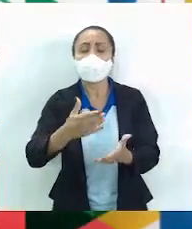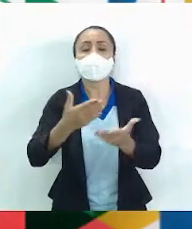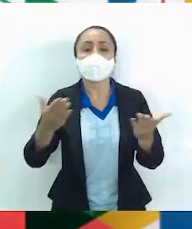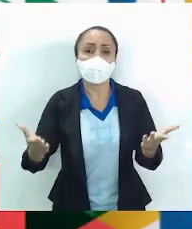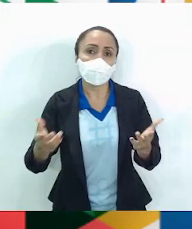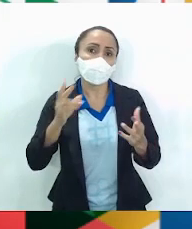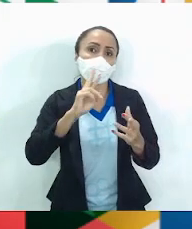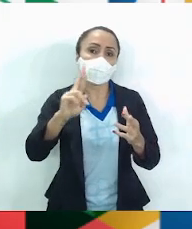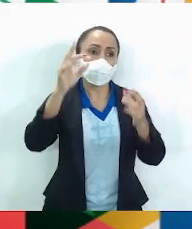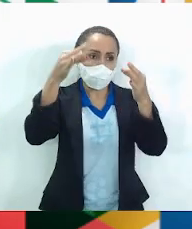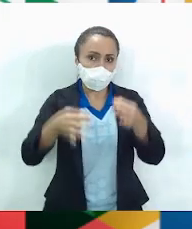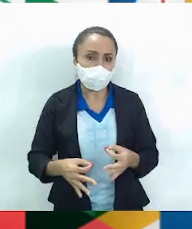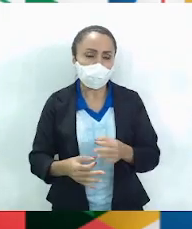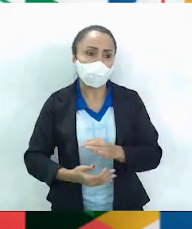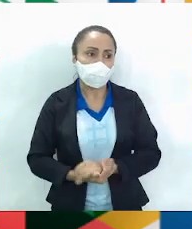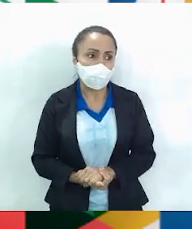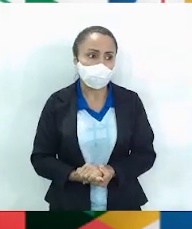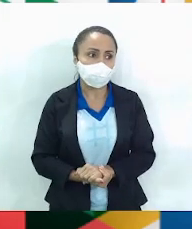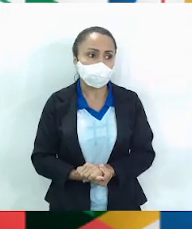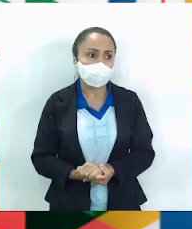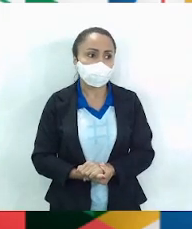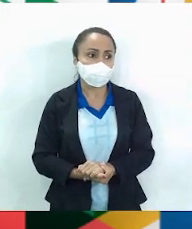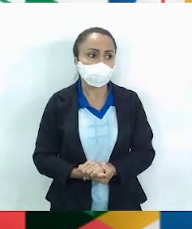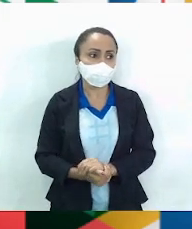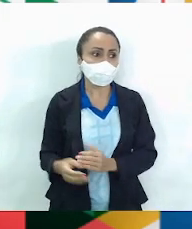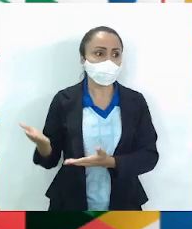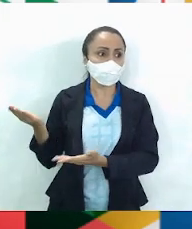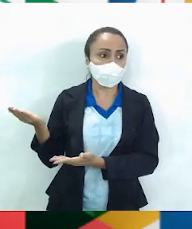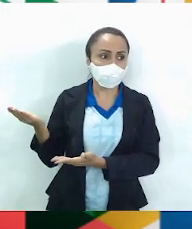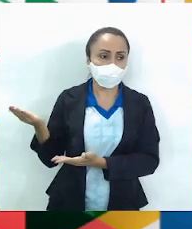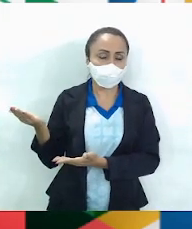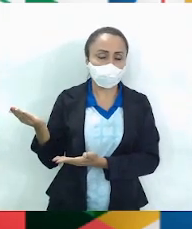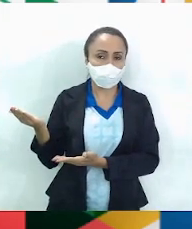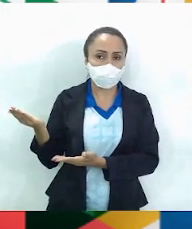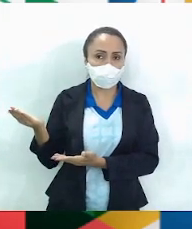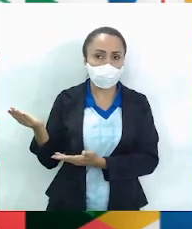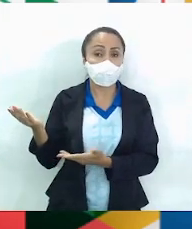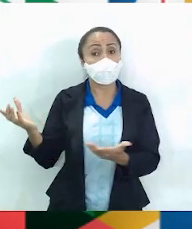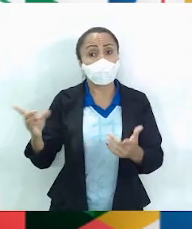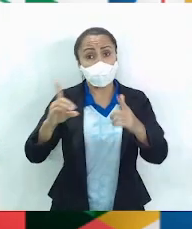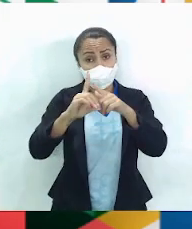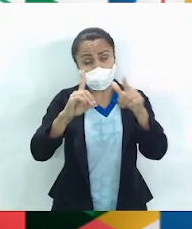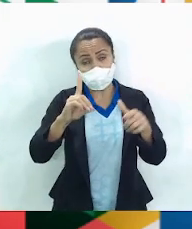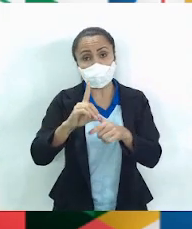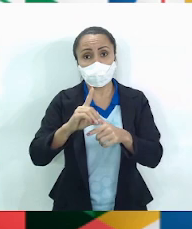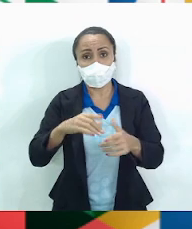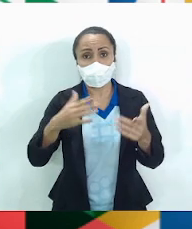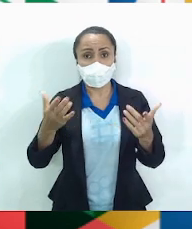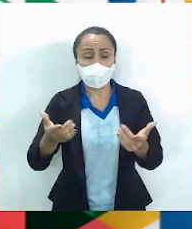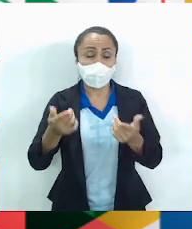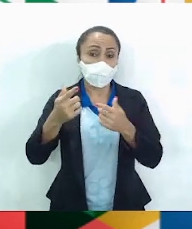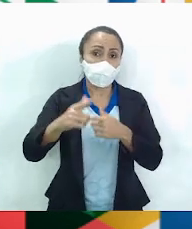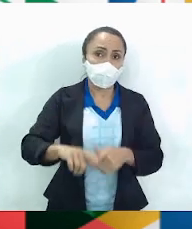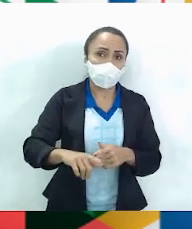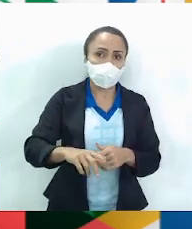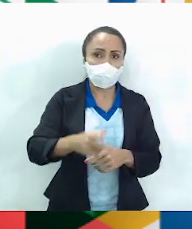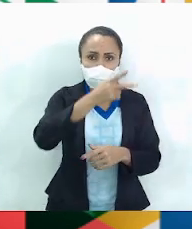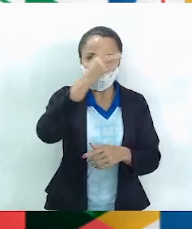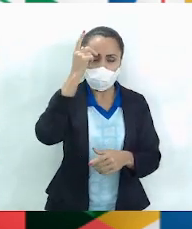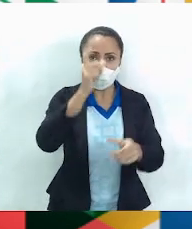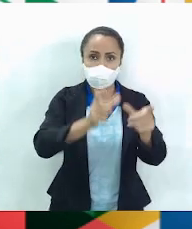resposta relacionada a isso? O aumento do preconceito contra indivíduos de